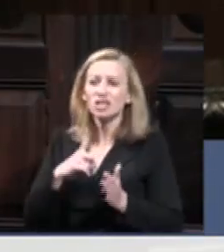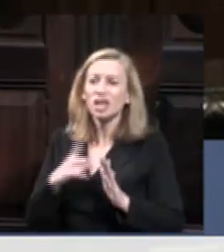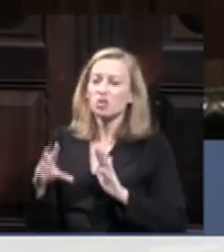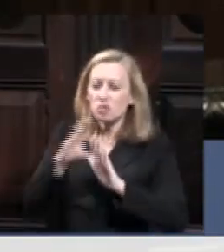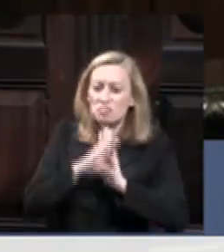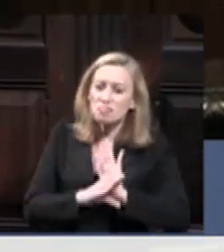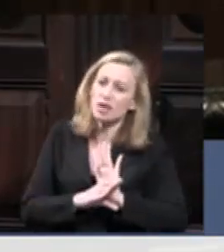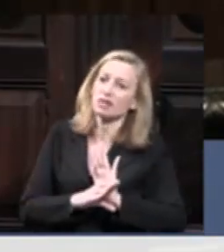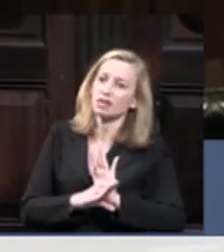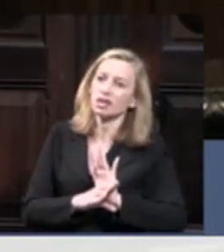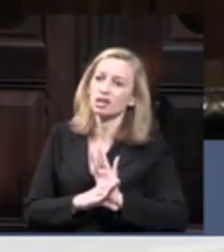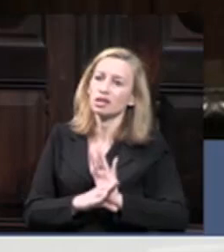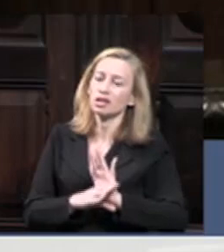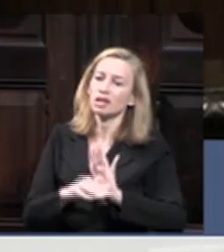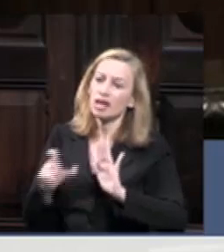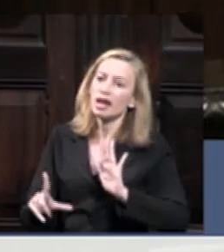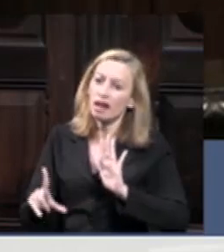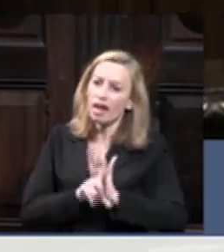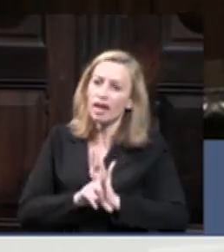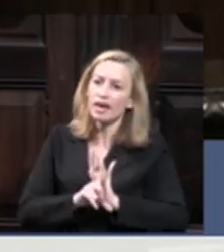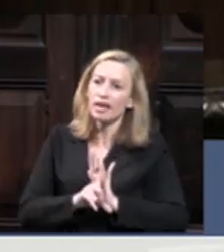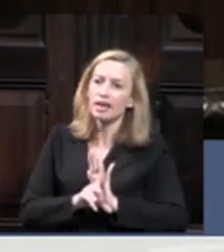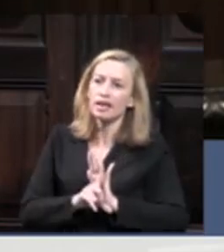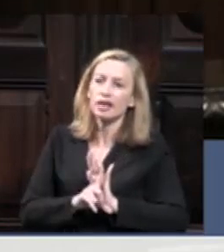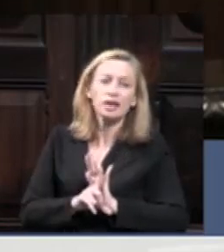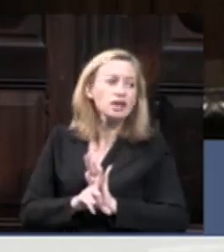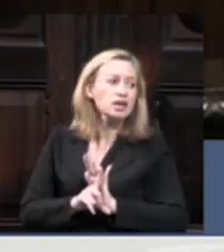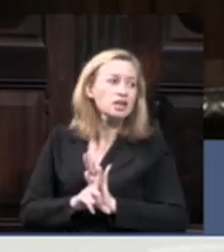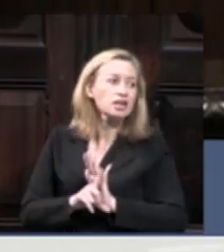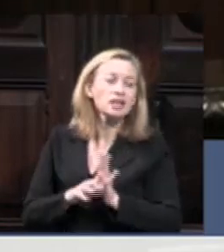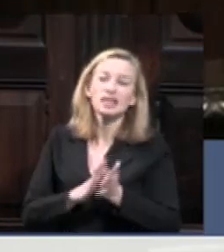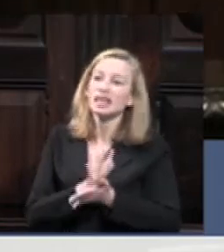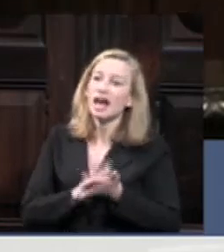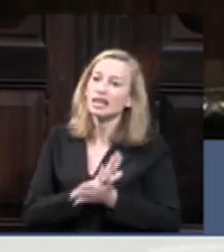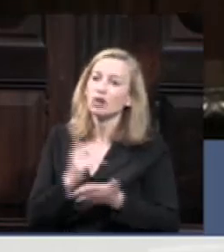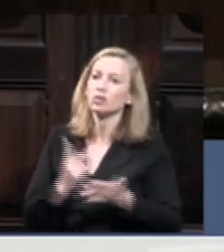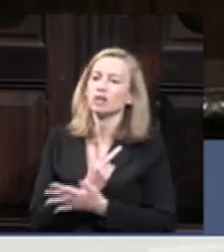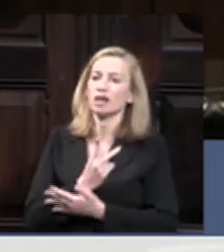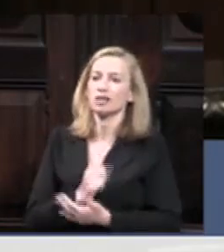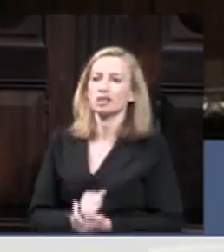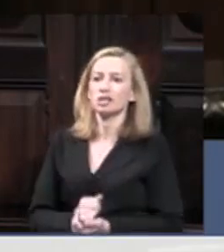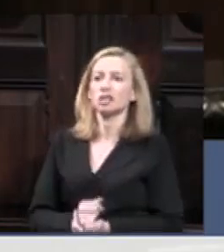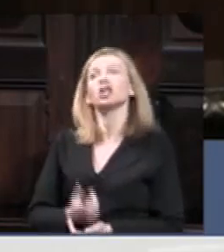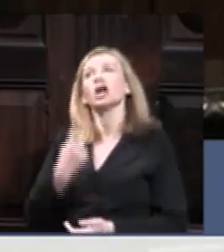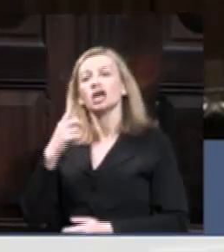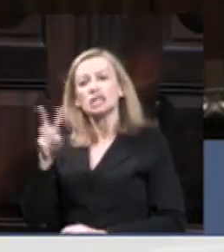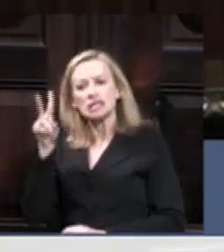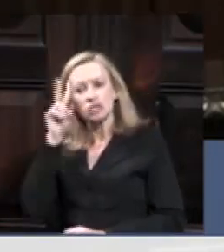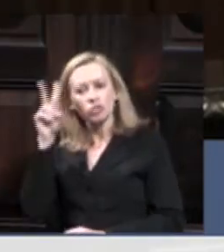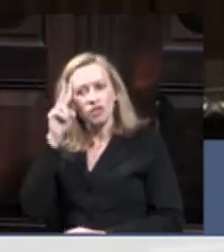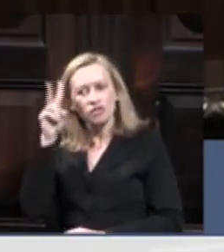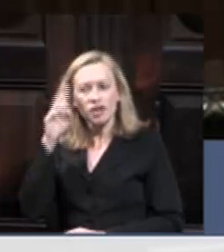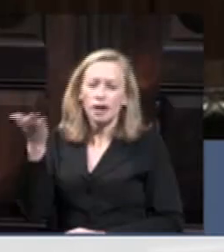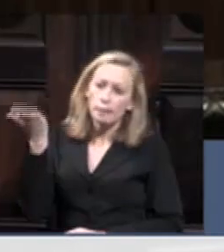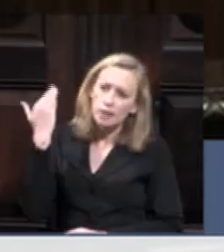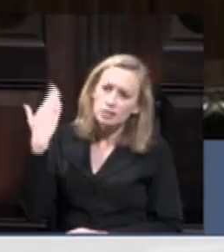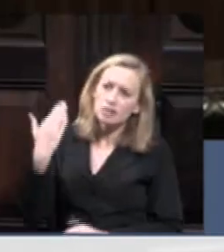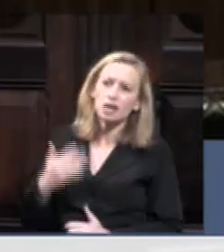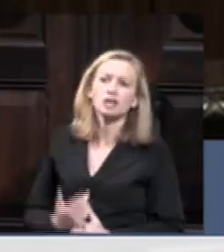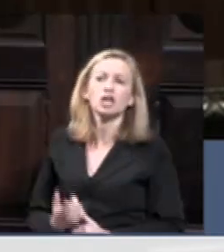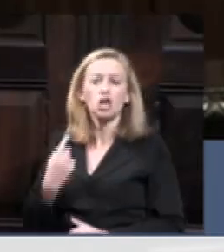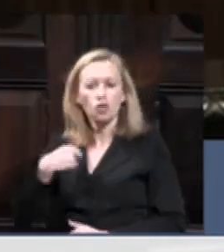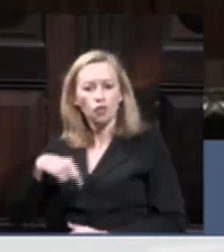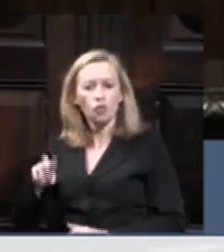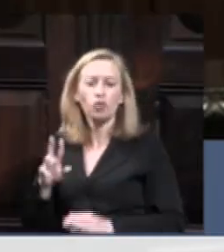vigor, os duodécimos não prosperaram? Eu estive na segunda-feira próxima passada em